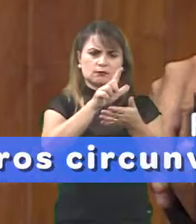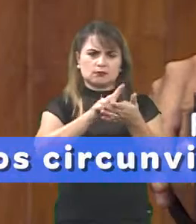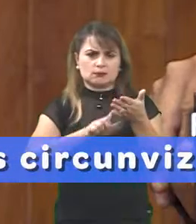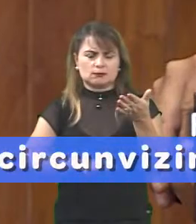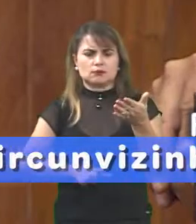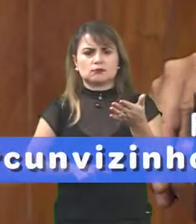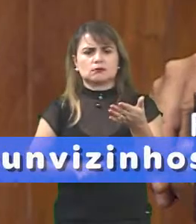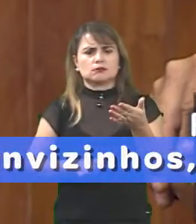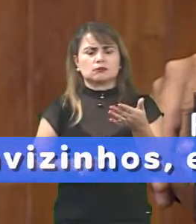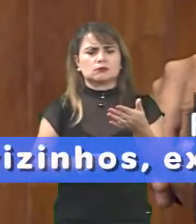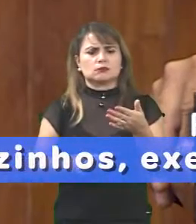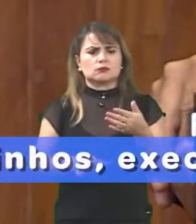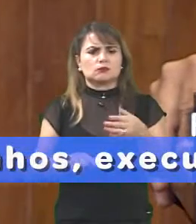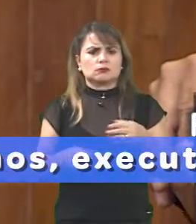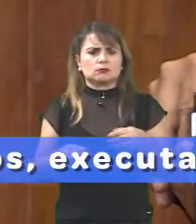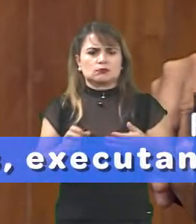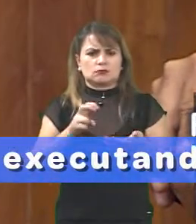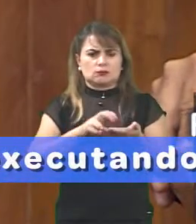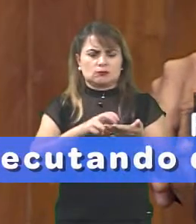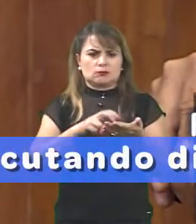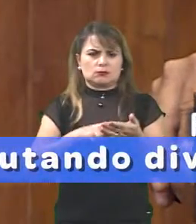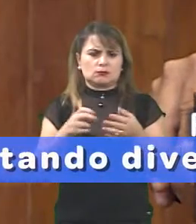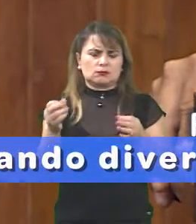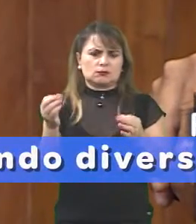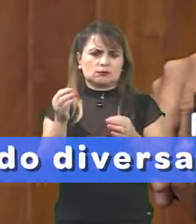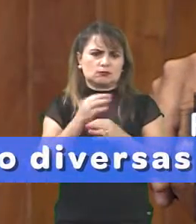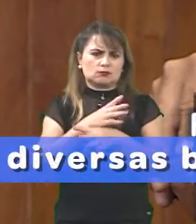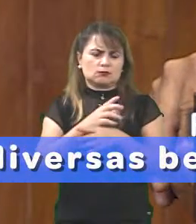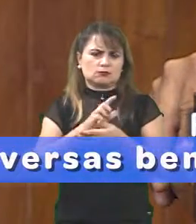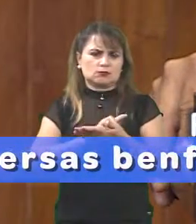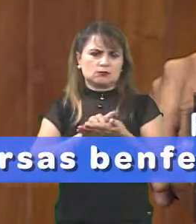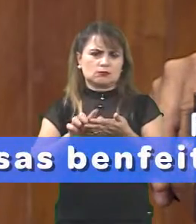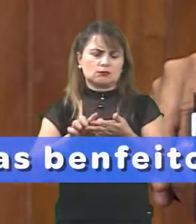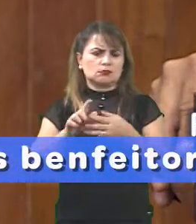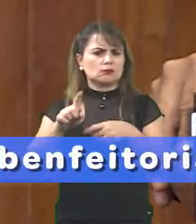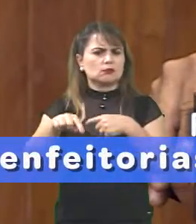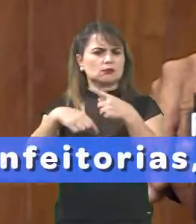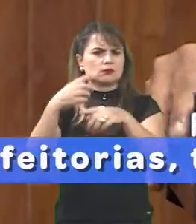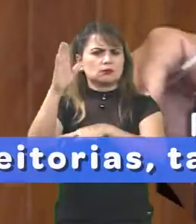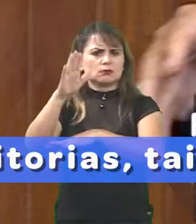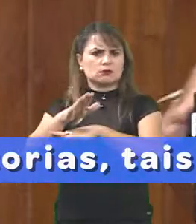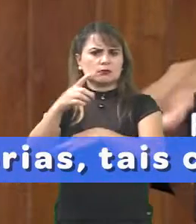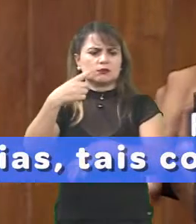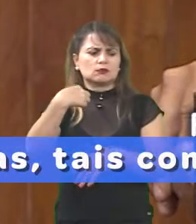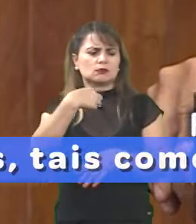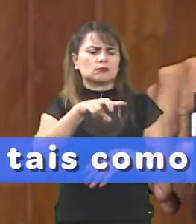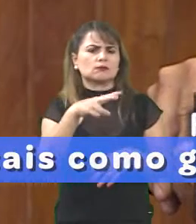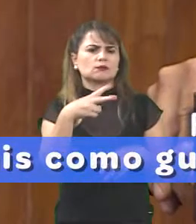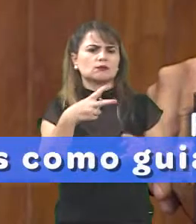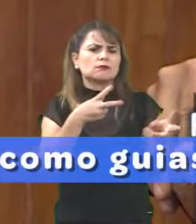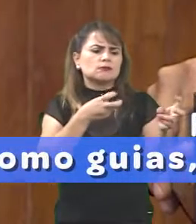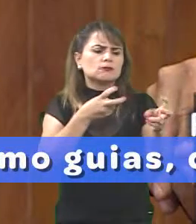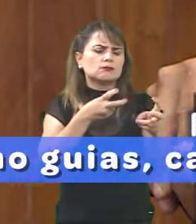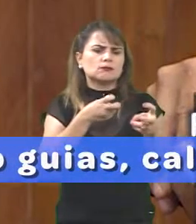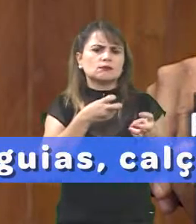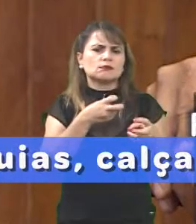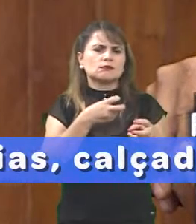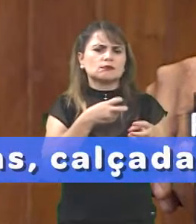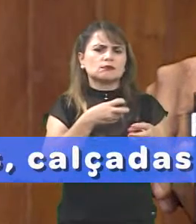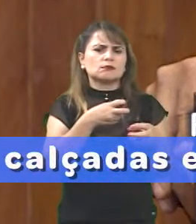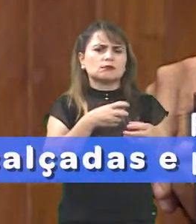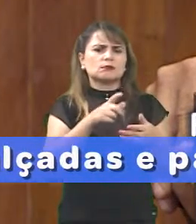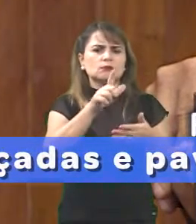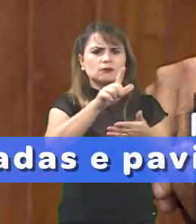do almoço, quando você chega, já tem lixo jogado lá. E ali também não é só a questão de asfalto. Deixo